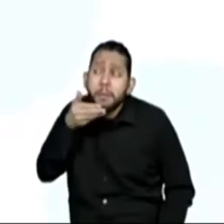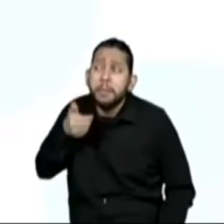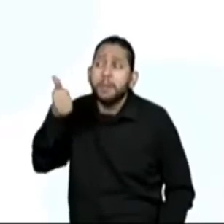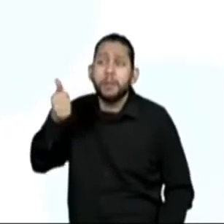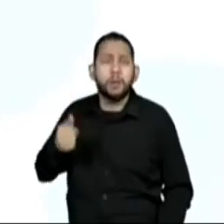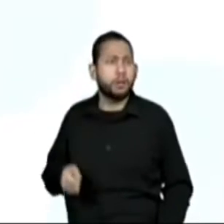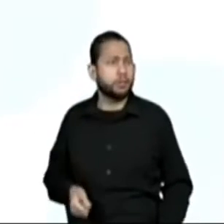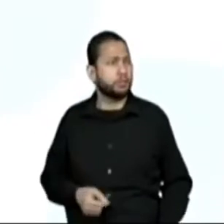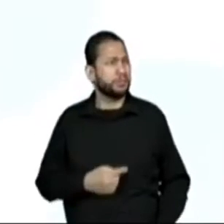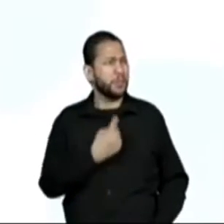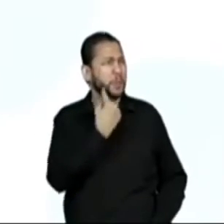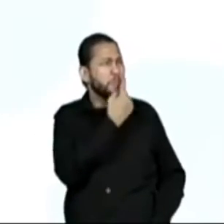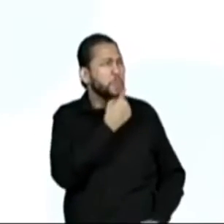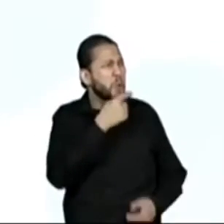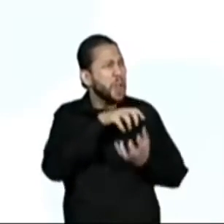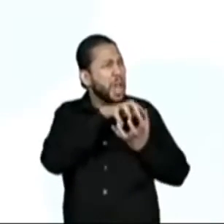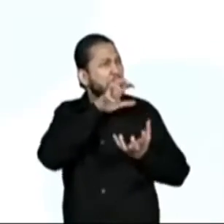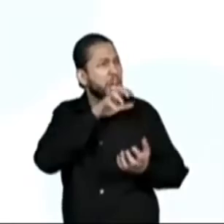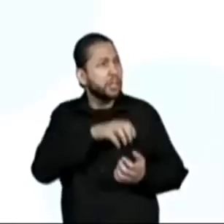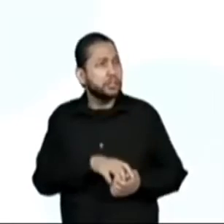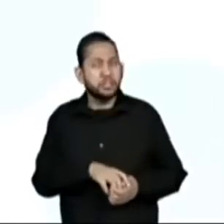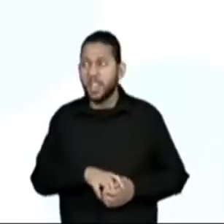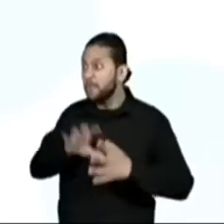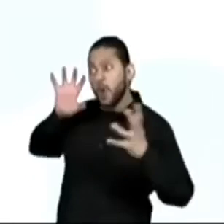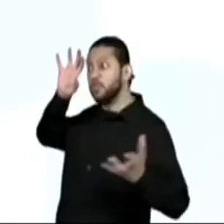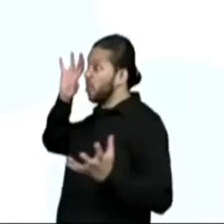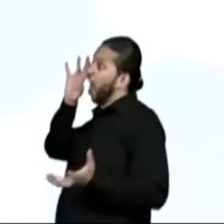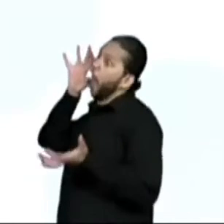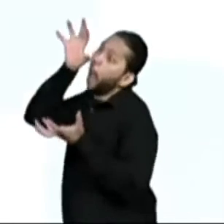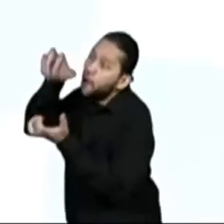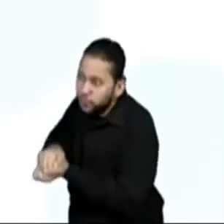boca grande você tem! É para te comer.